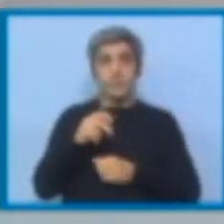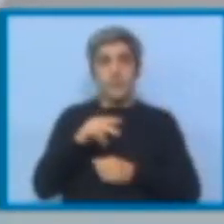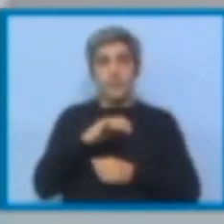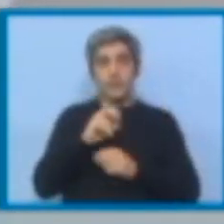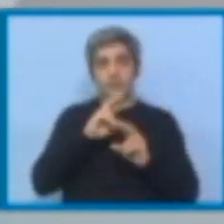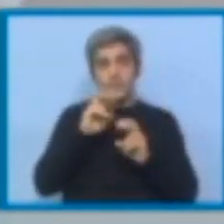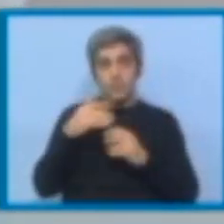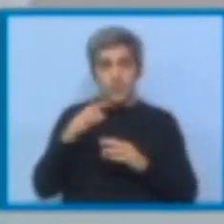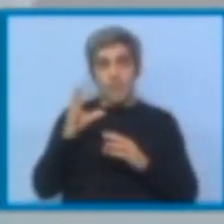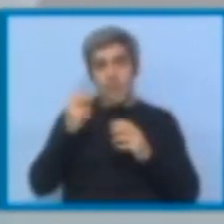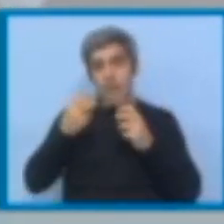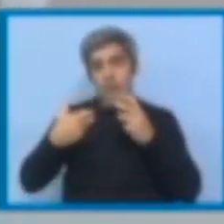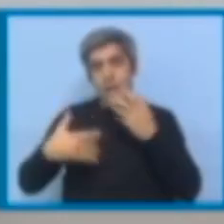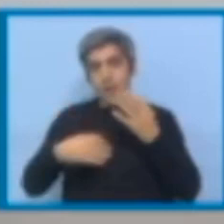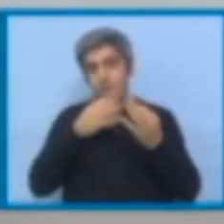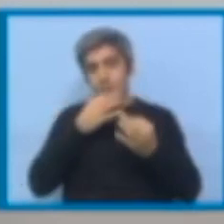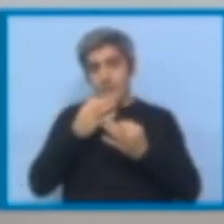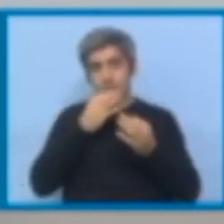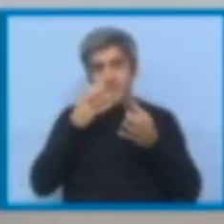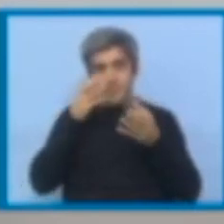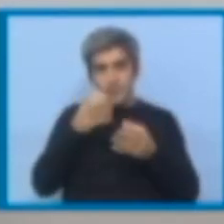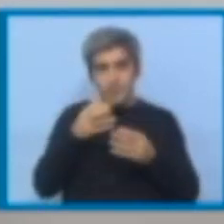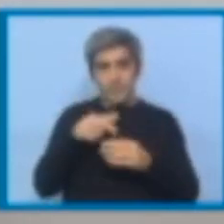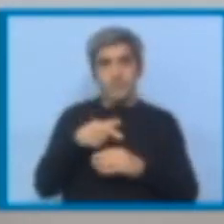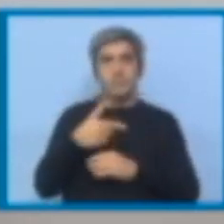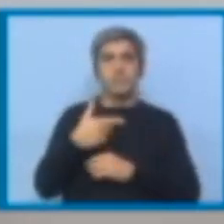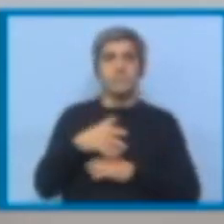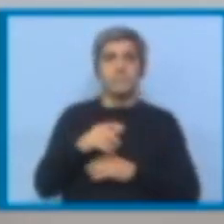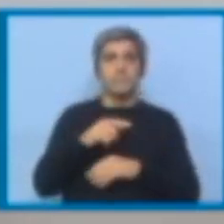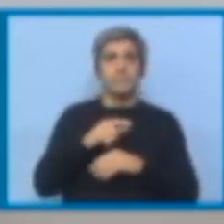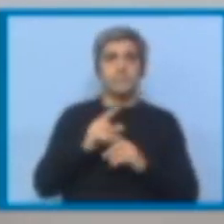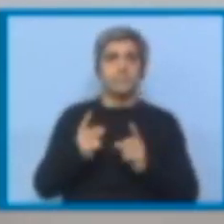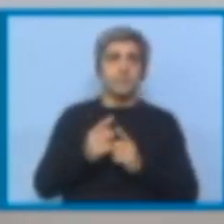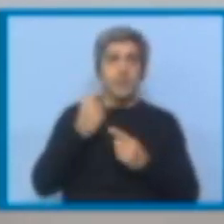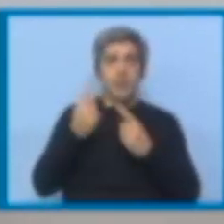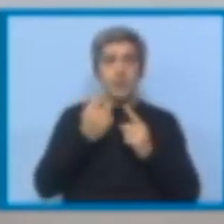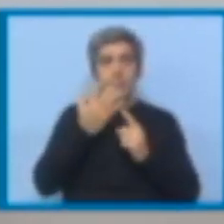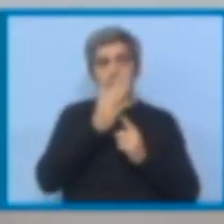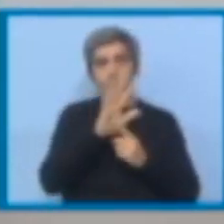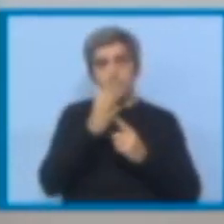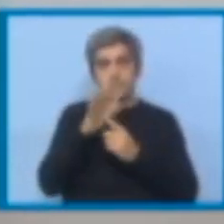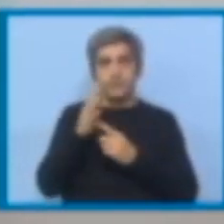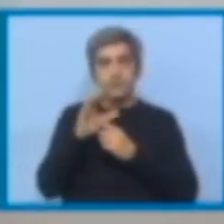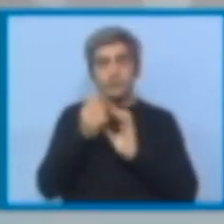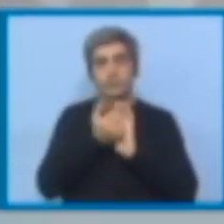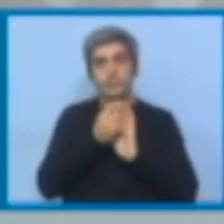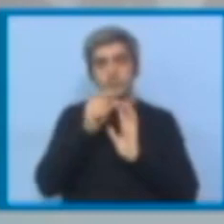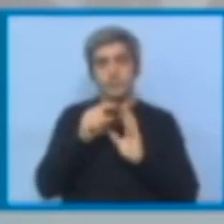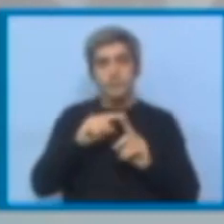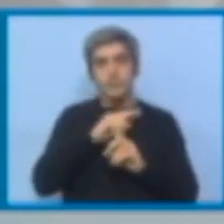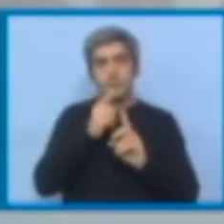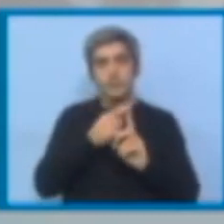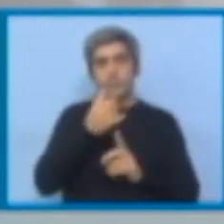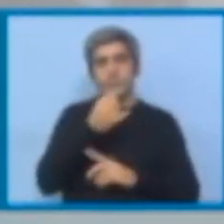estes assuntos, muito mais havia para focarmos aqui. São apenas alguns exemplos que marcaram também este ano